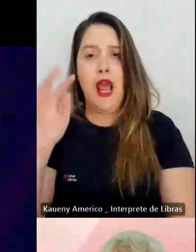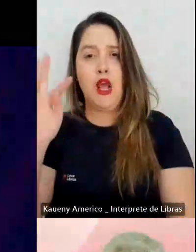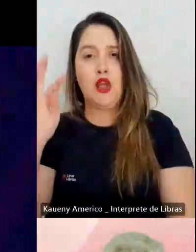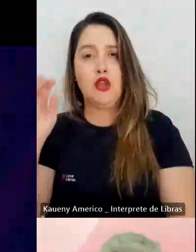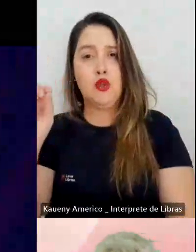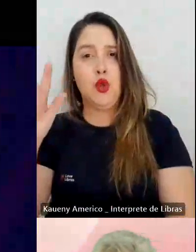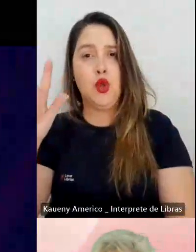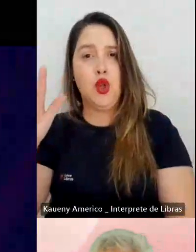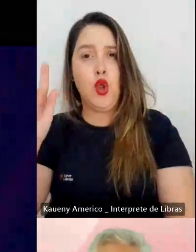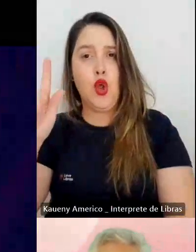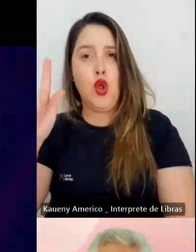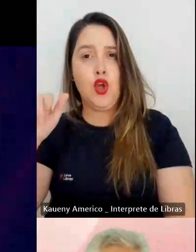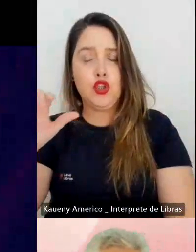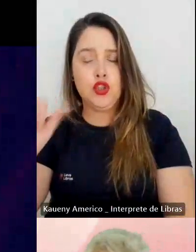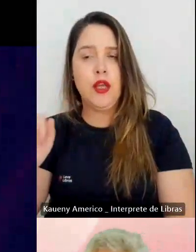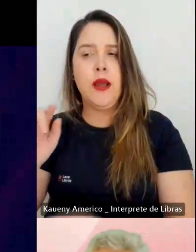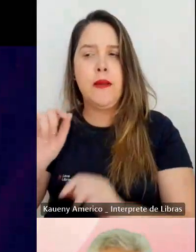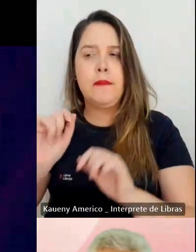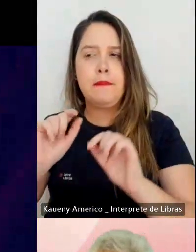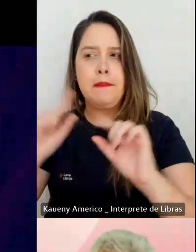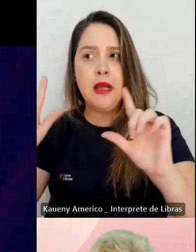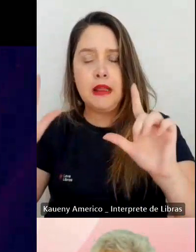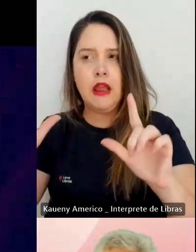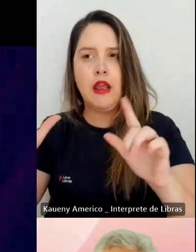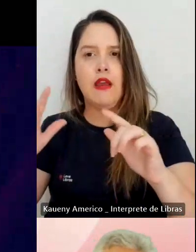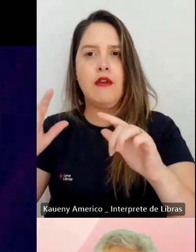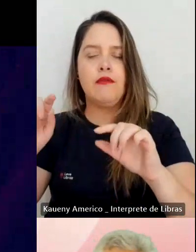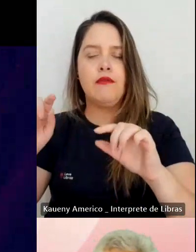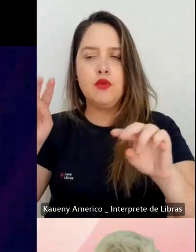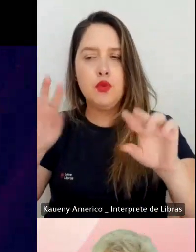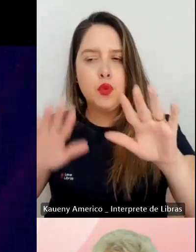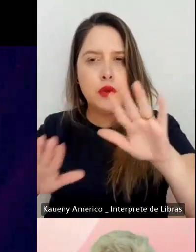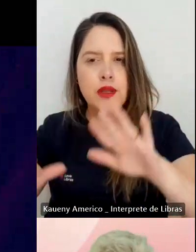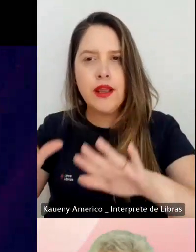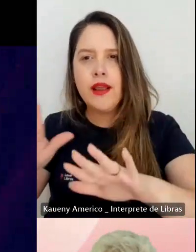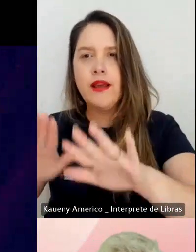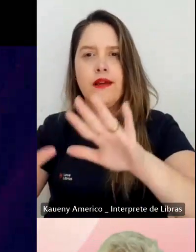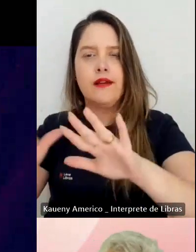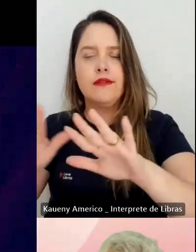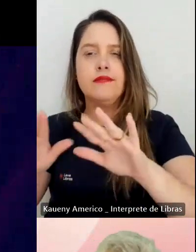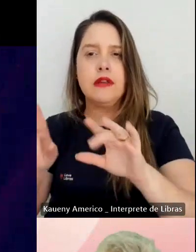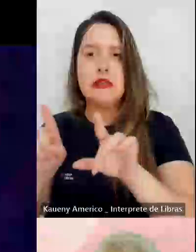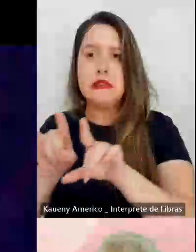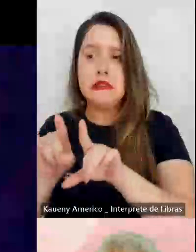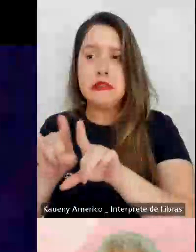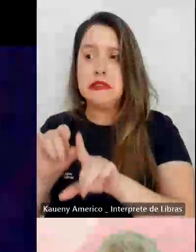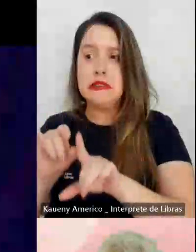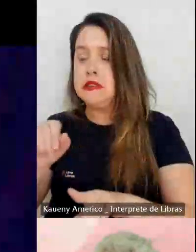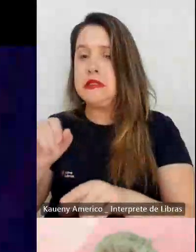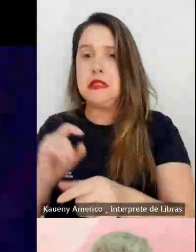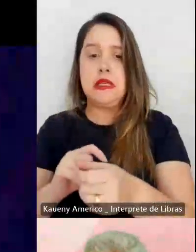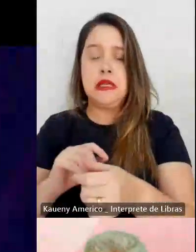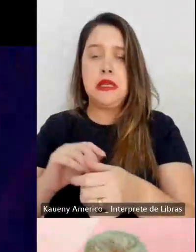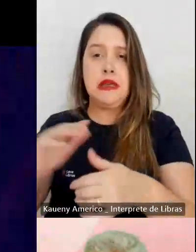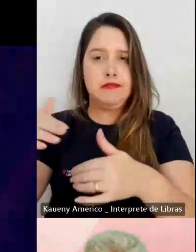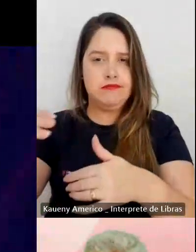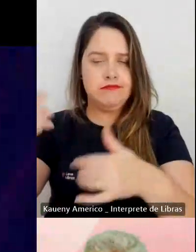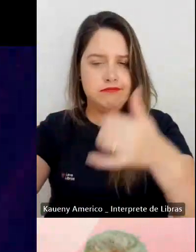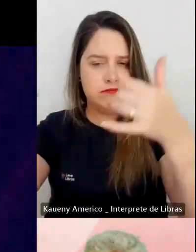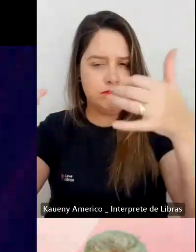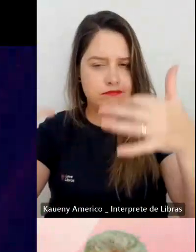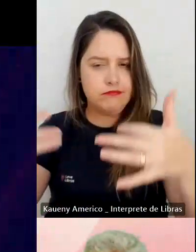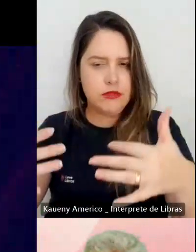aumentar a vigilância, aumentar o cuidado e, conforme casos extremos, eu vou falar um pouco mais à frente a atitude que a gente